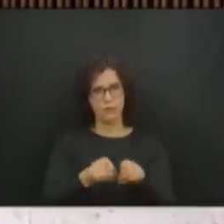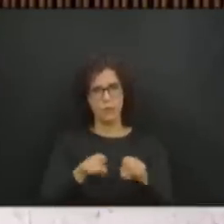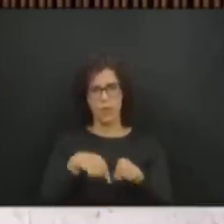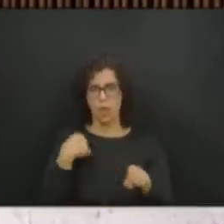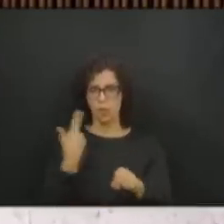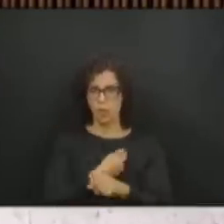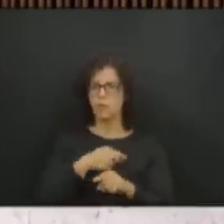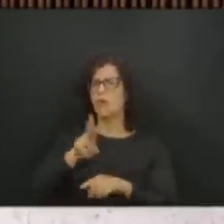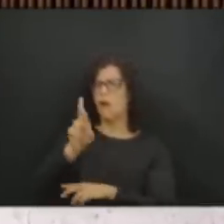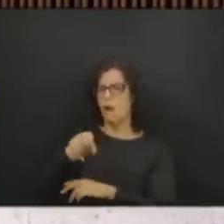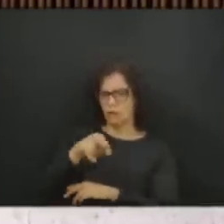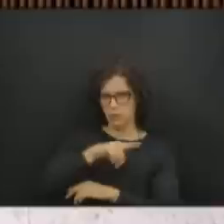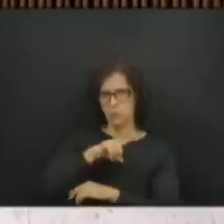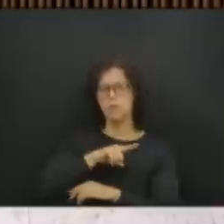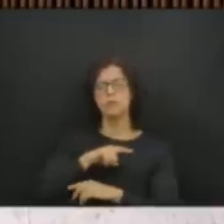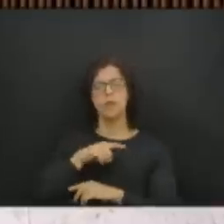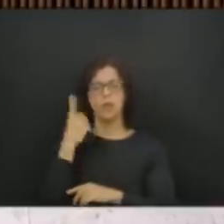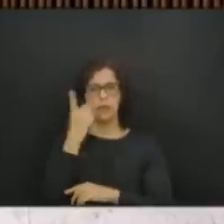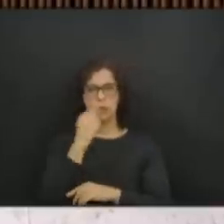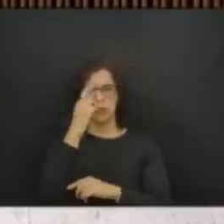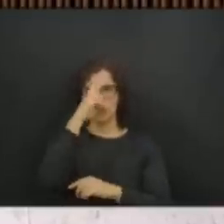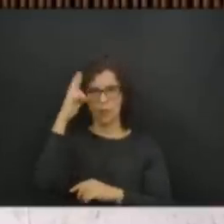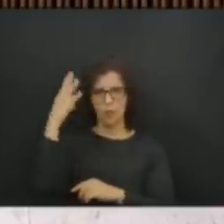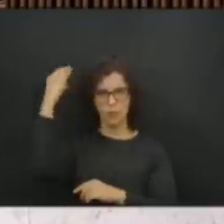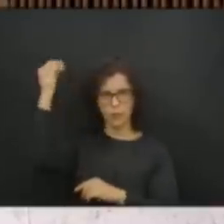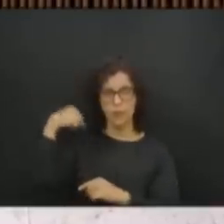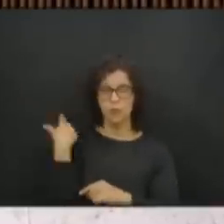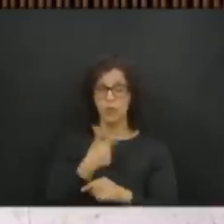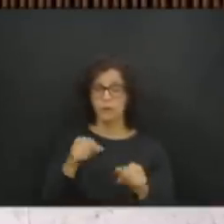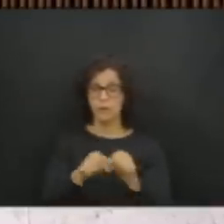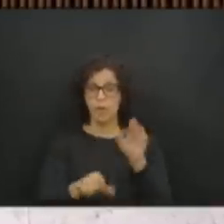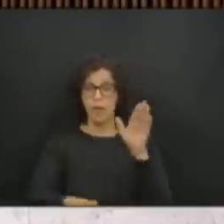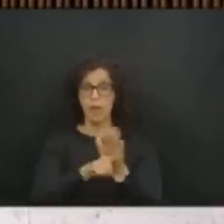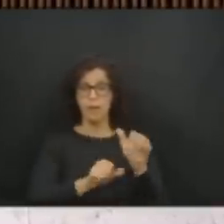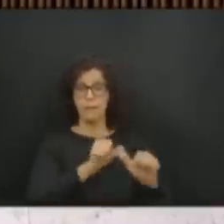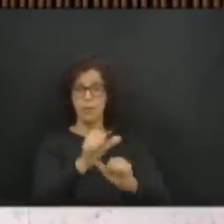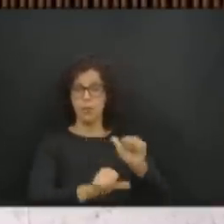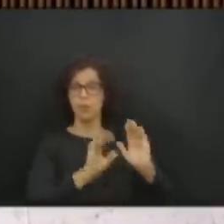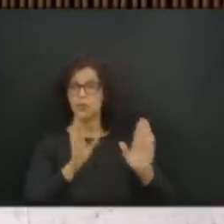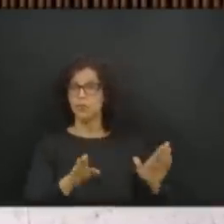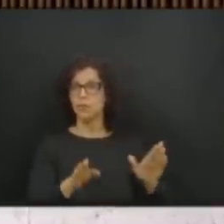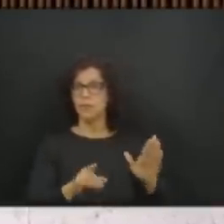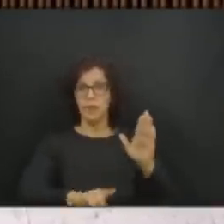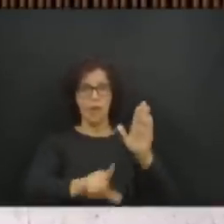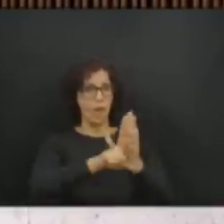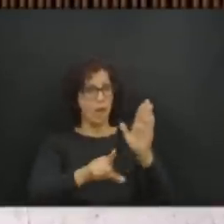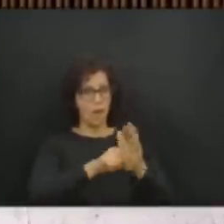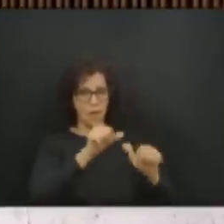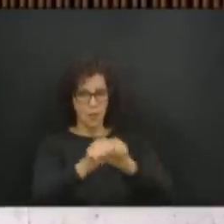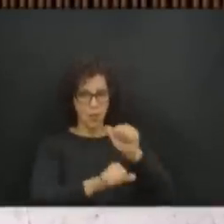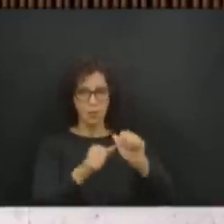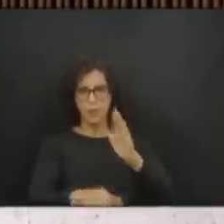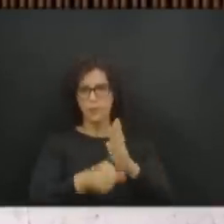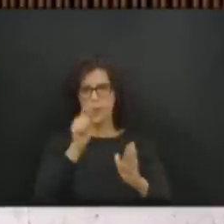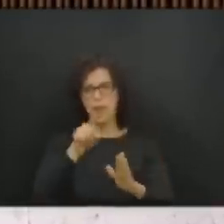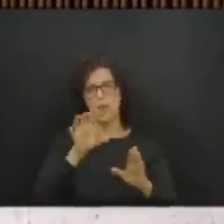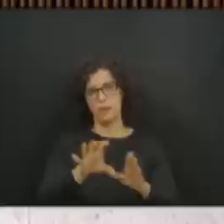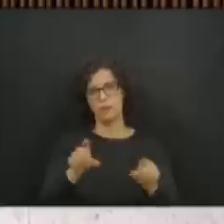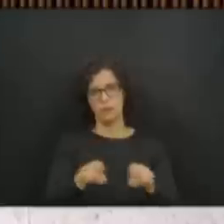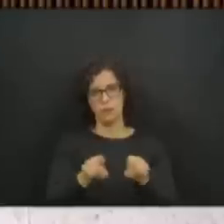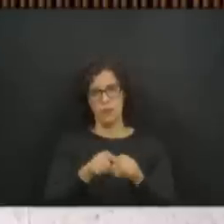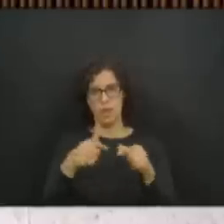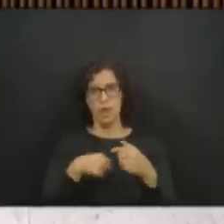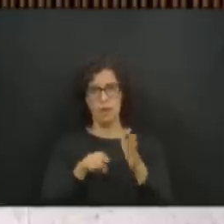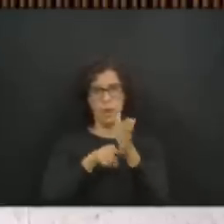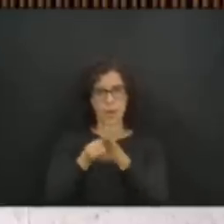tanto nós tínhamos razão Deputado Requião que for a lei foi mudada a própria ali foi a primeira mudança da lei foi essa